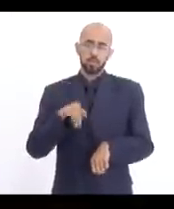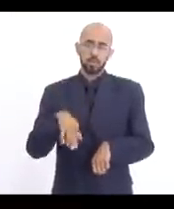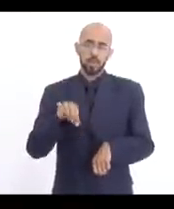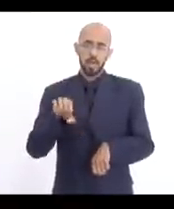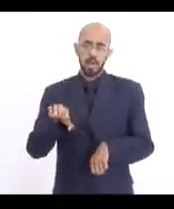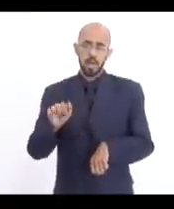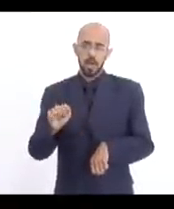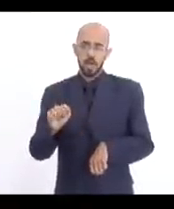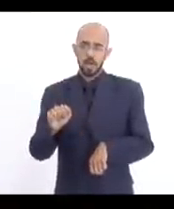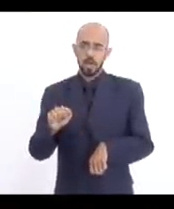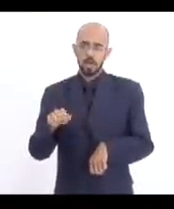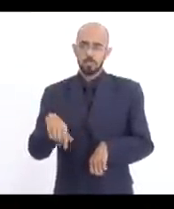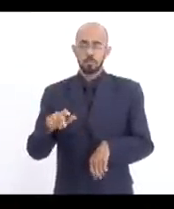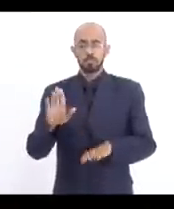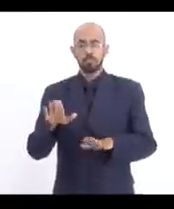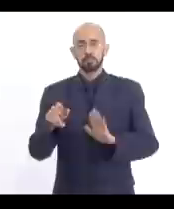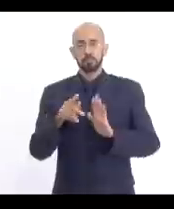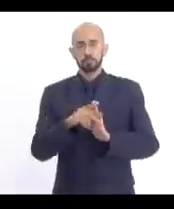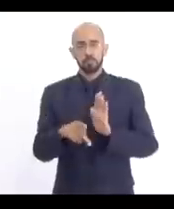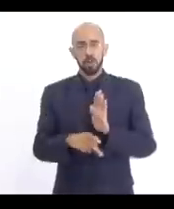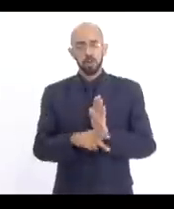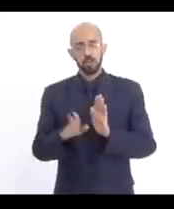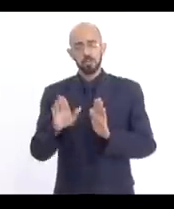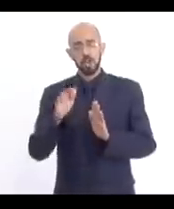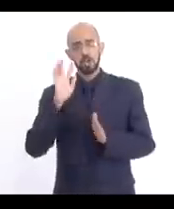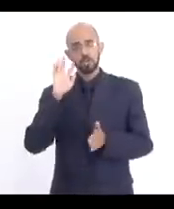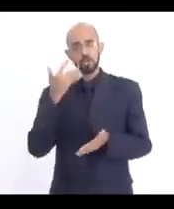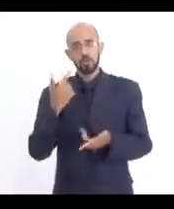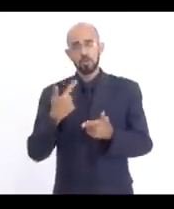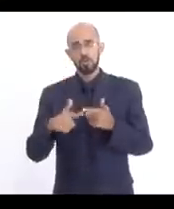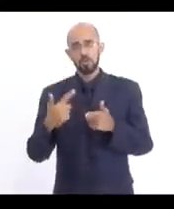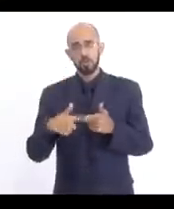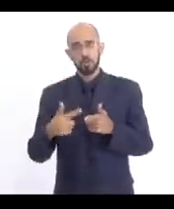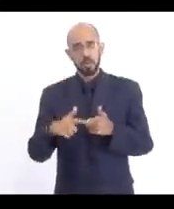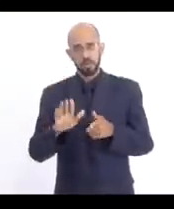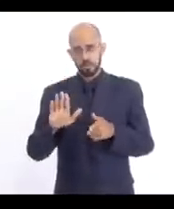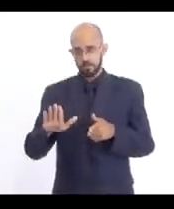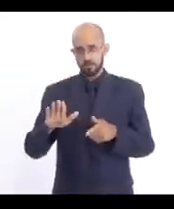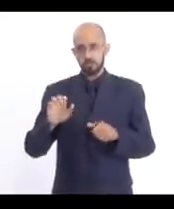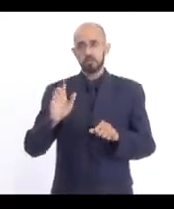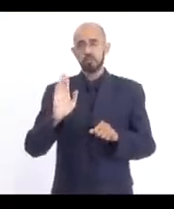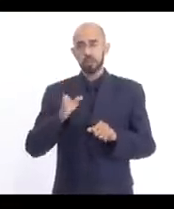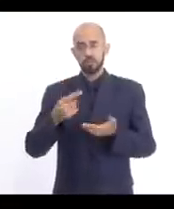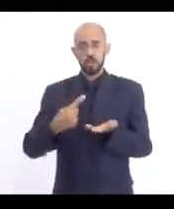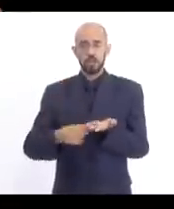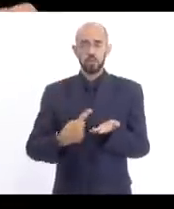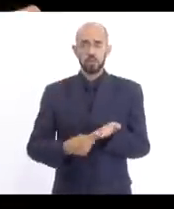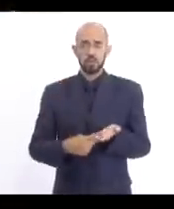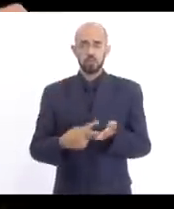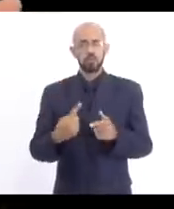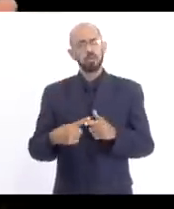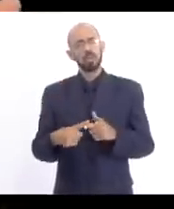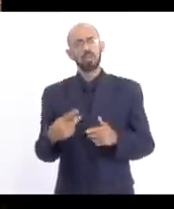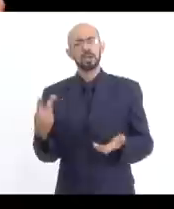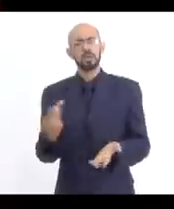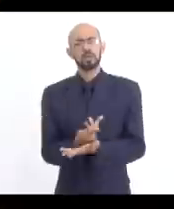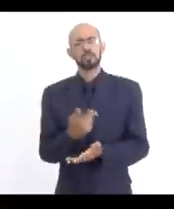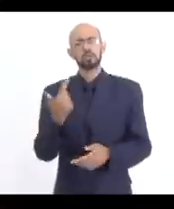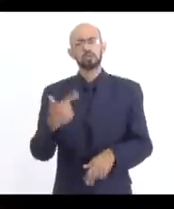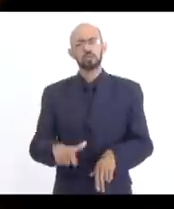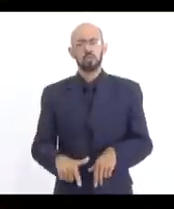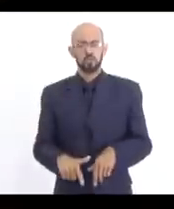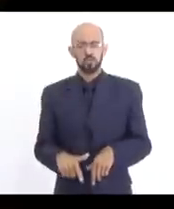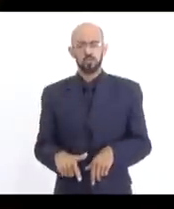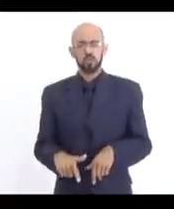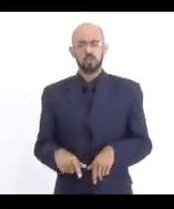já resolveu a questão. Isso já foi acordado na casa, entrou em texto legal. Por que que isso está vindo à tona de novo? Não